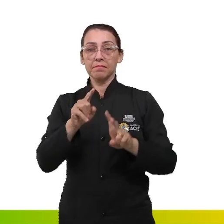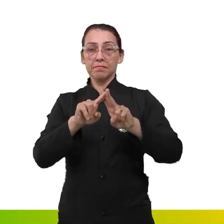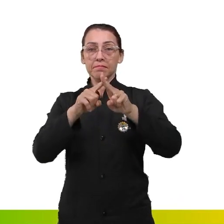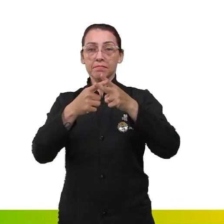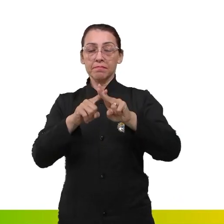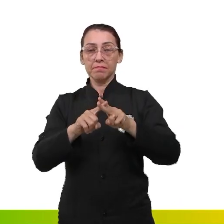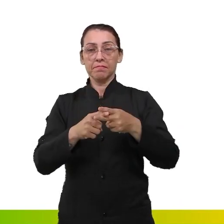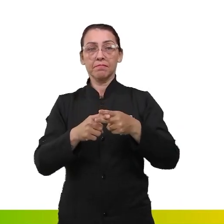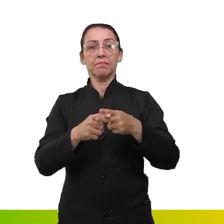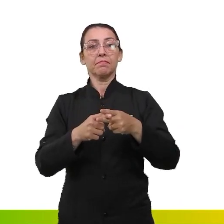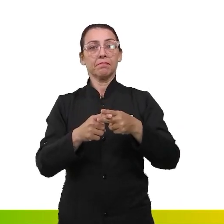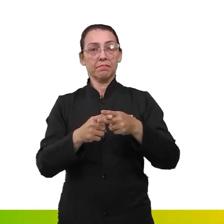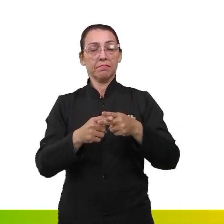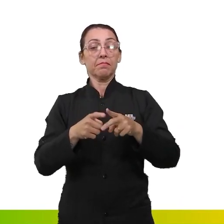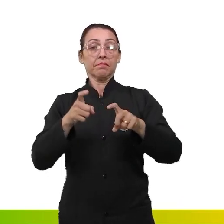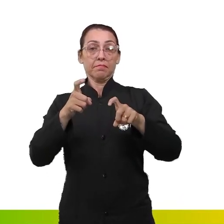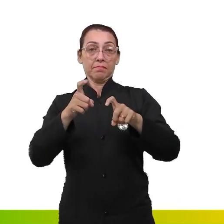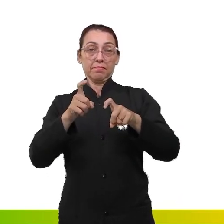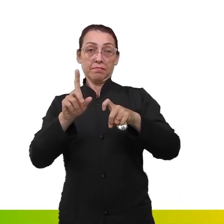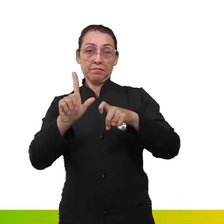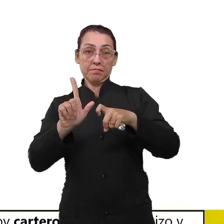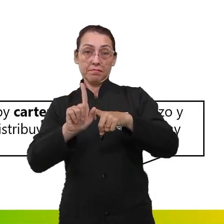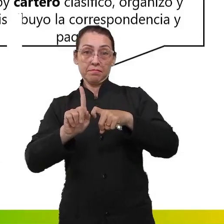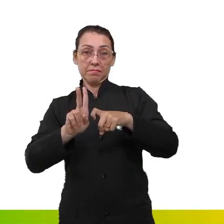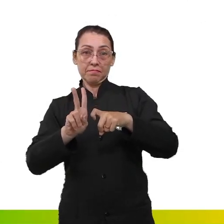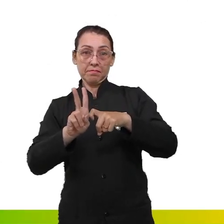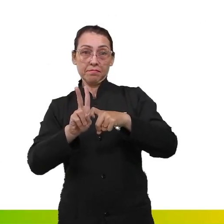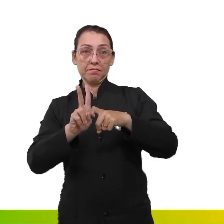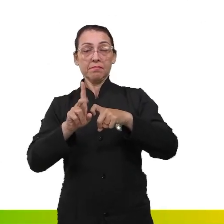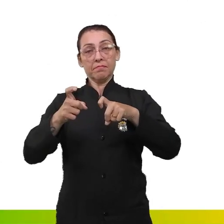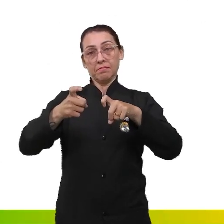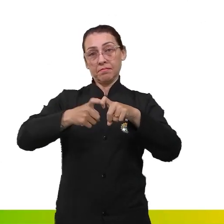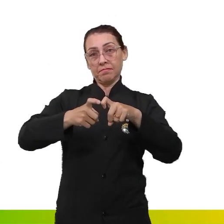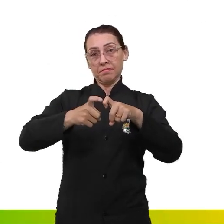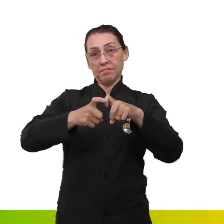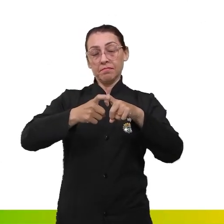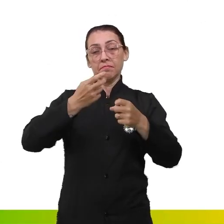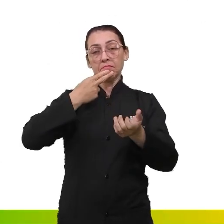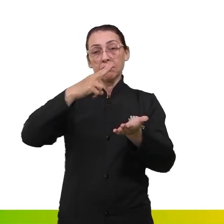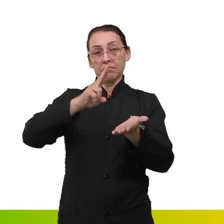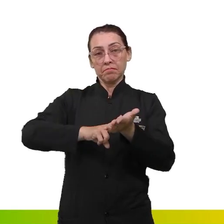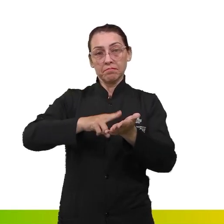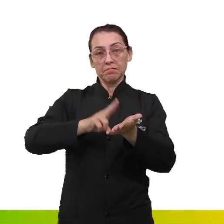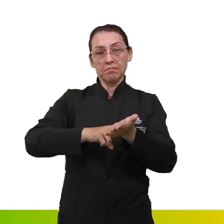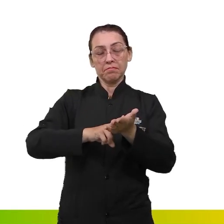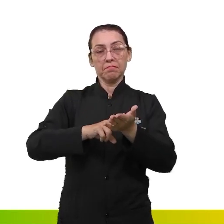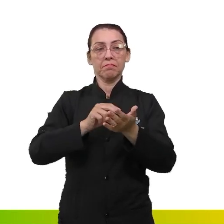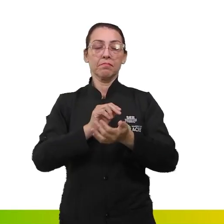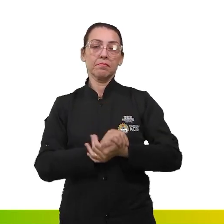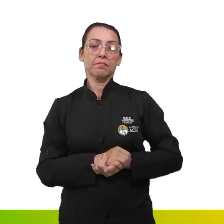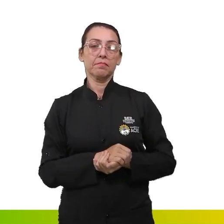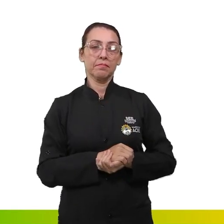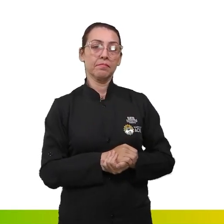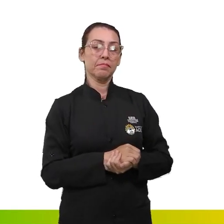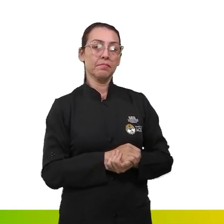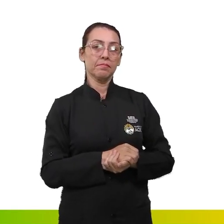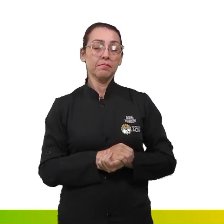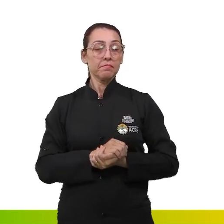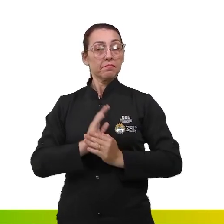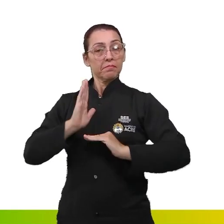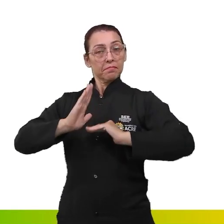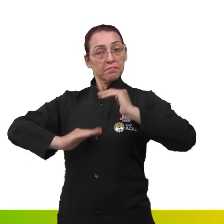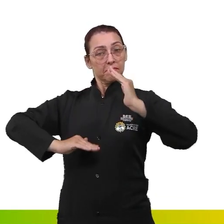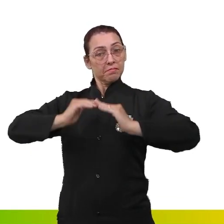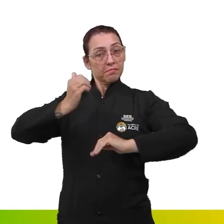o eletricista, o veterinário, o médico, o carteiro. Carteiro é uma